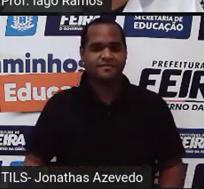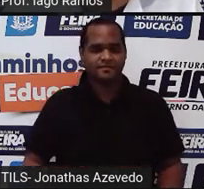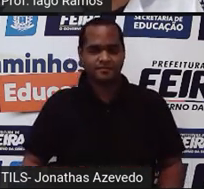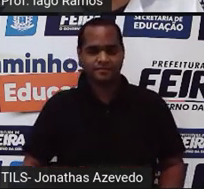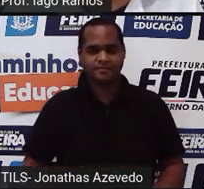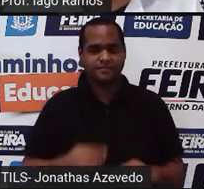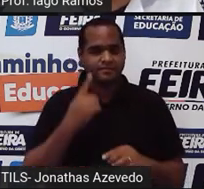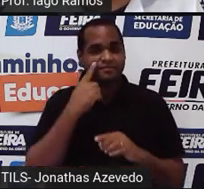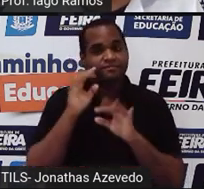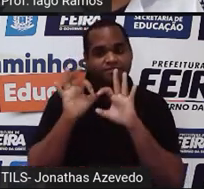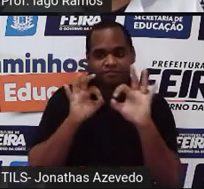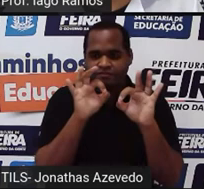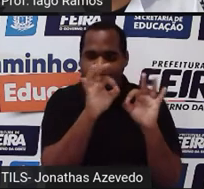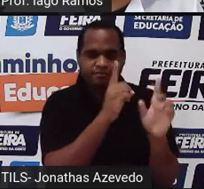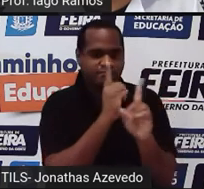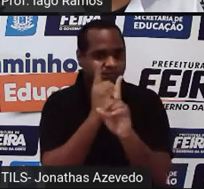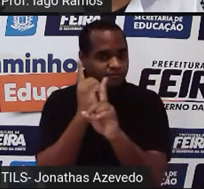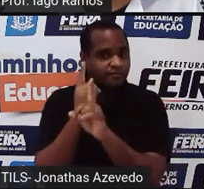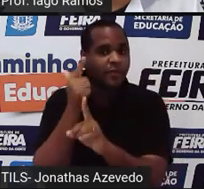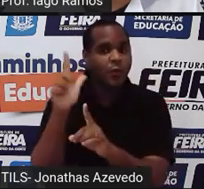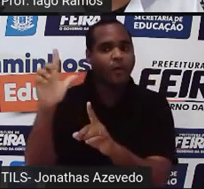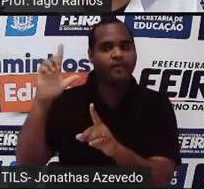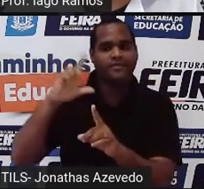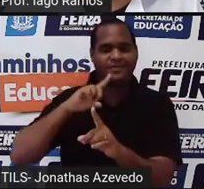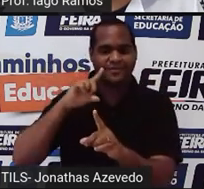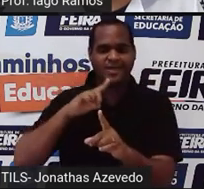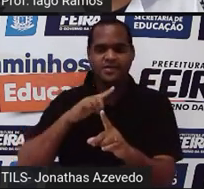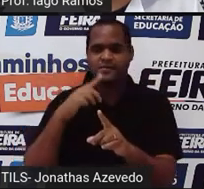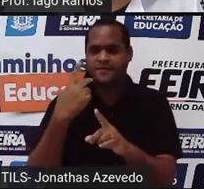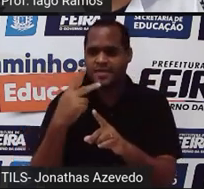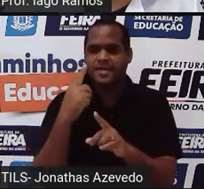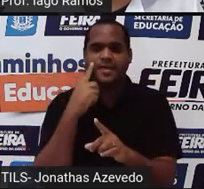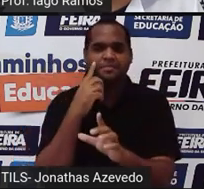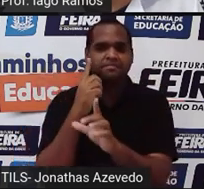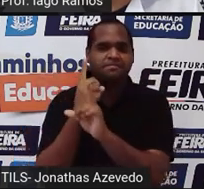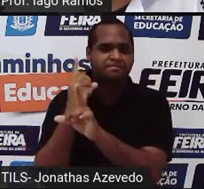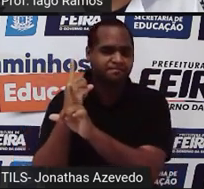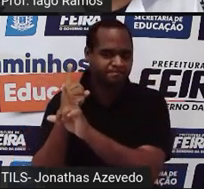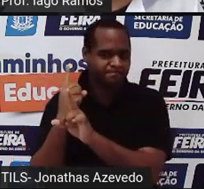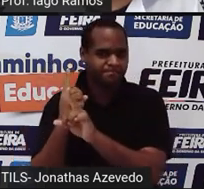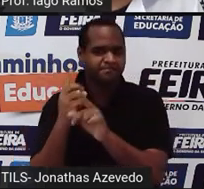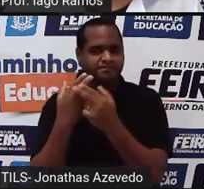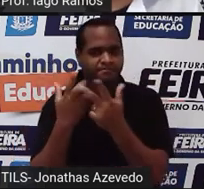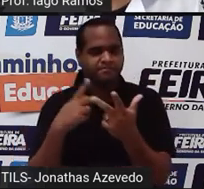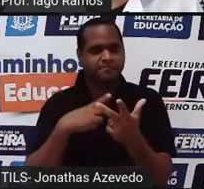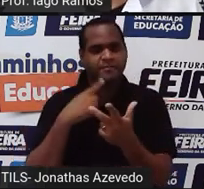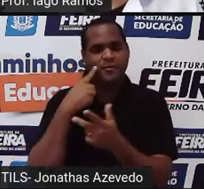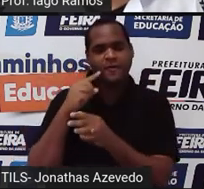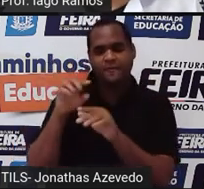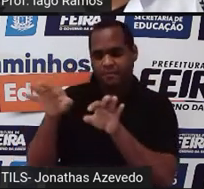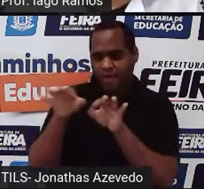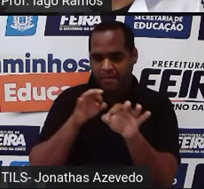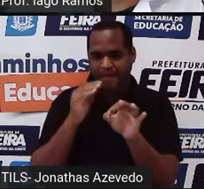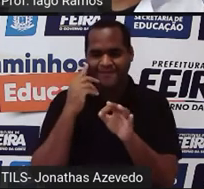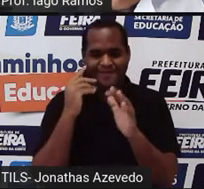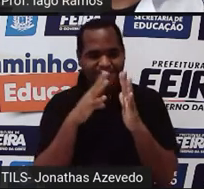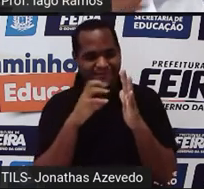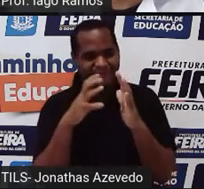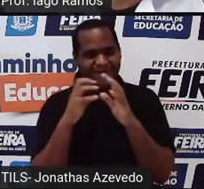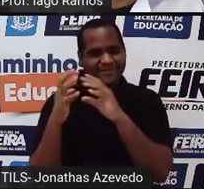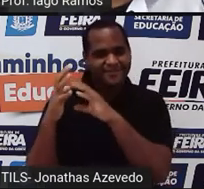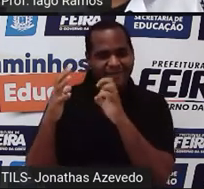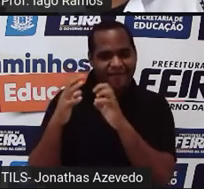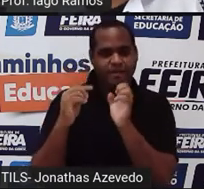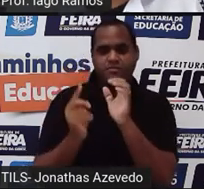ligar esses pontos que a gente achou do outro lado. Porque quando a gente ligar esses pontos, a gente constrói o reflexo da